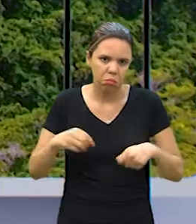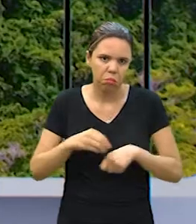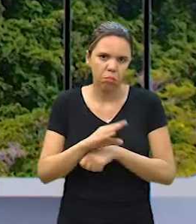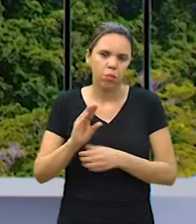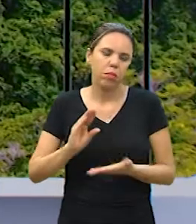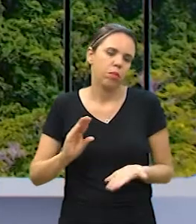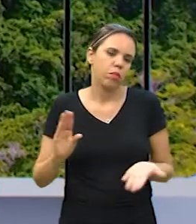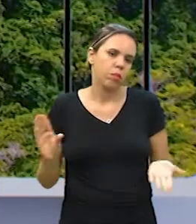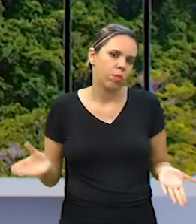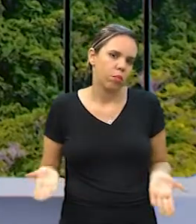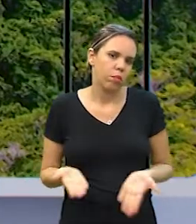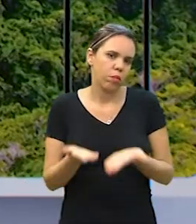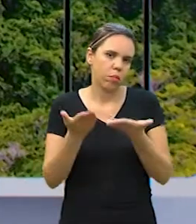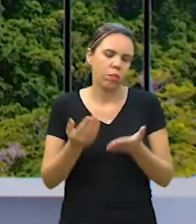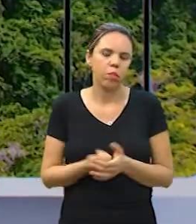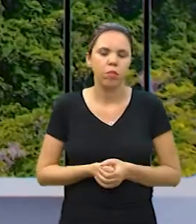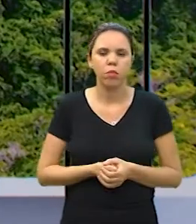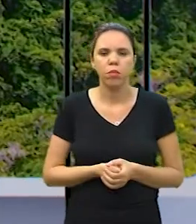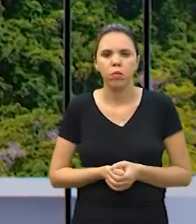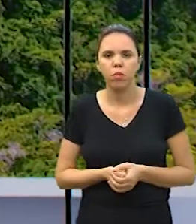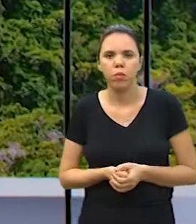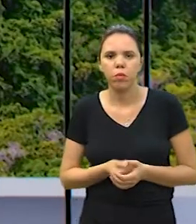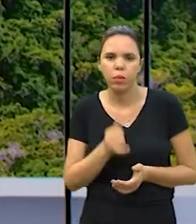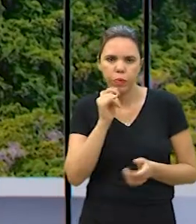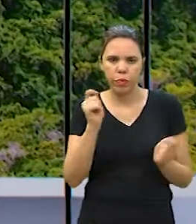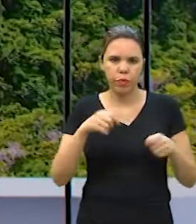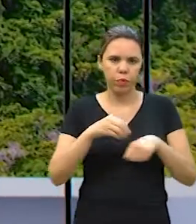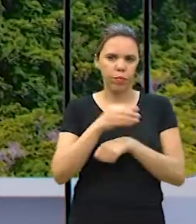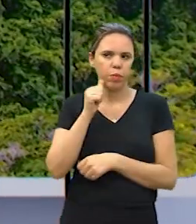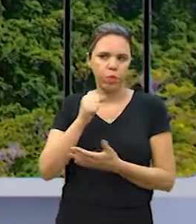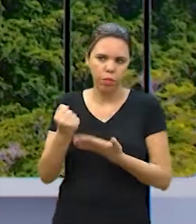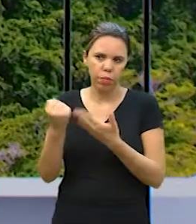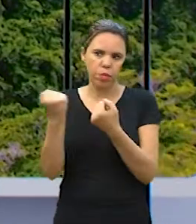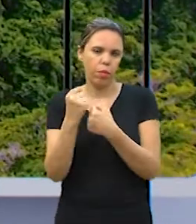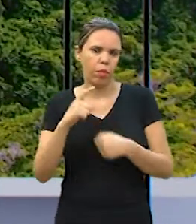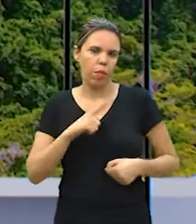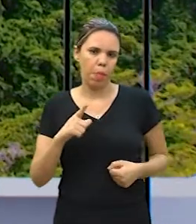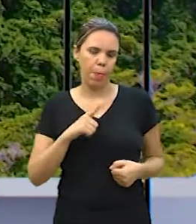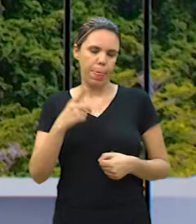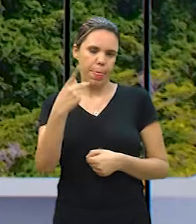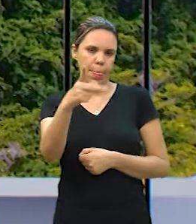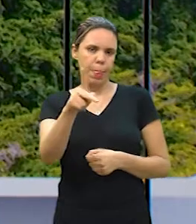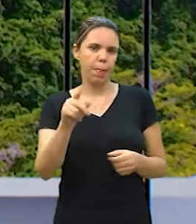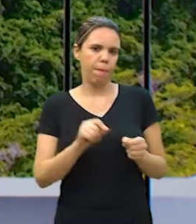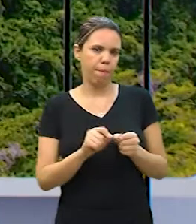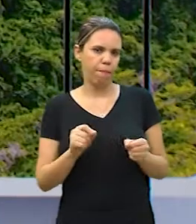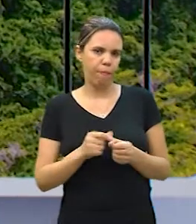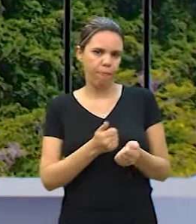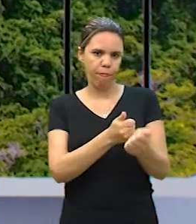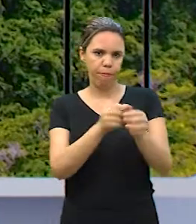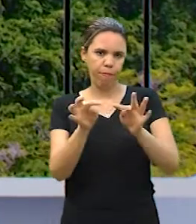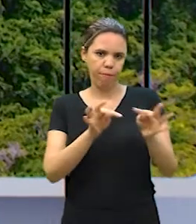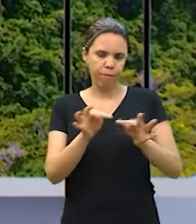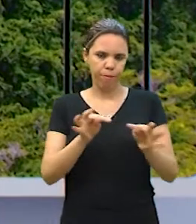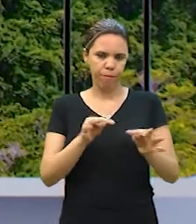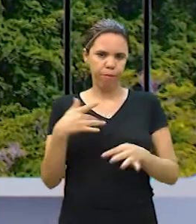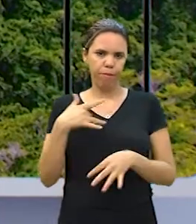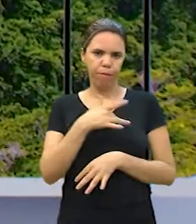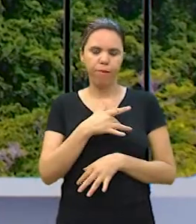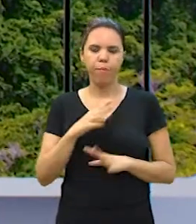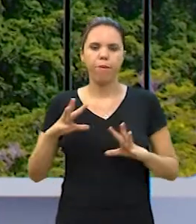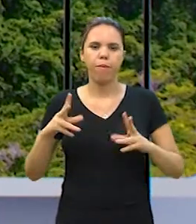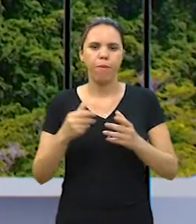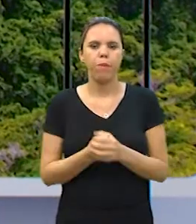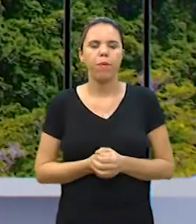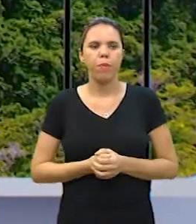condições de aportar digamos assim, condições da mulher ter seu acompanhamento da saúde